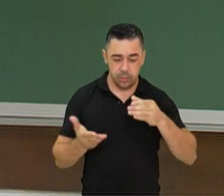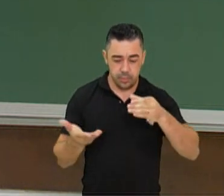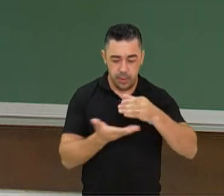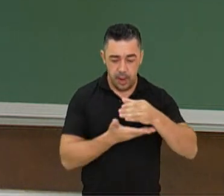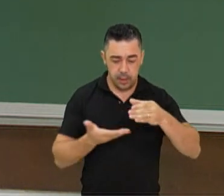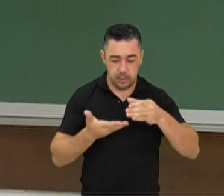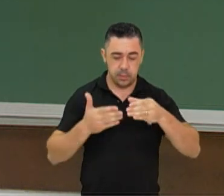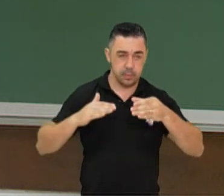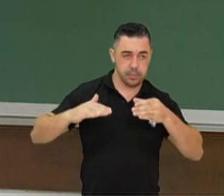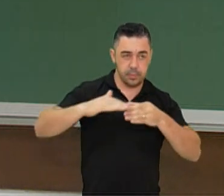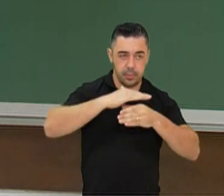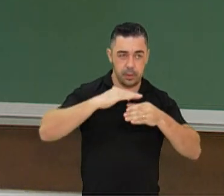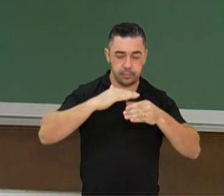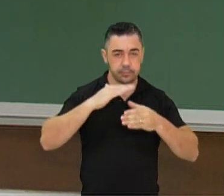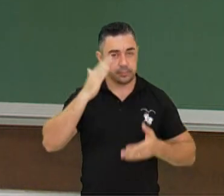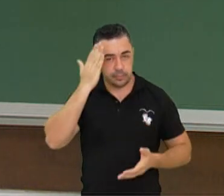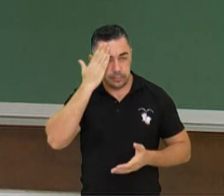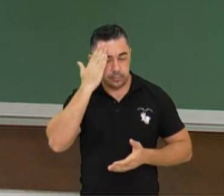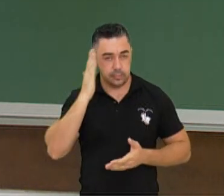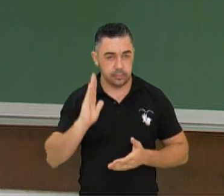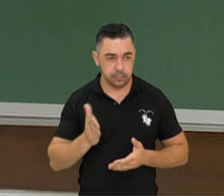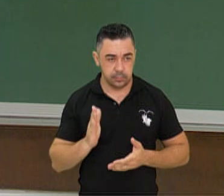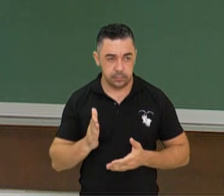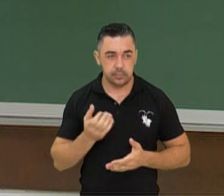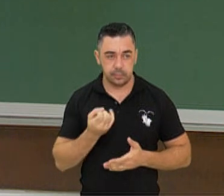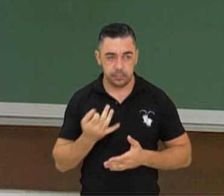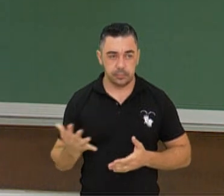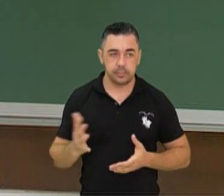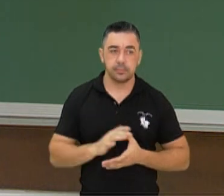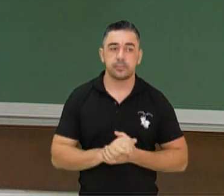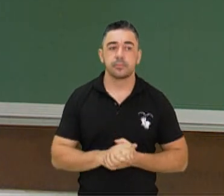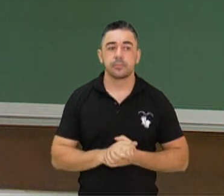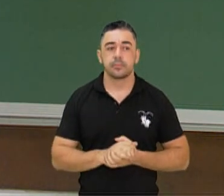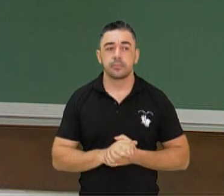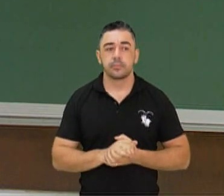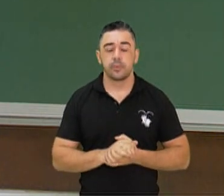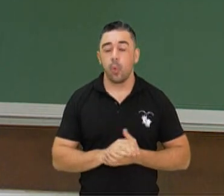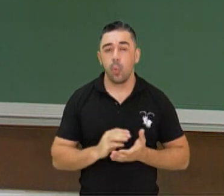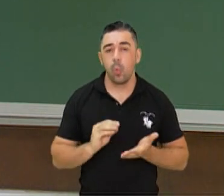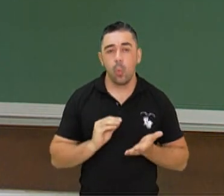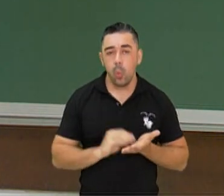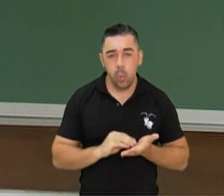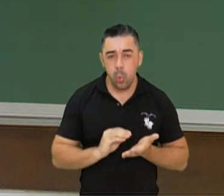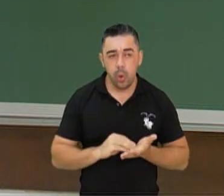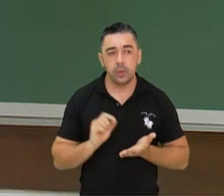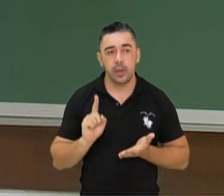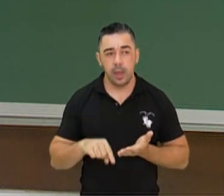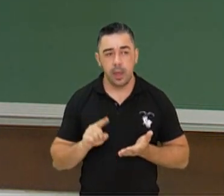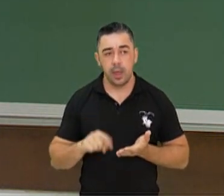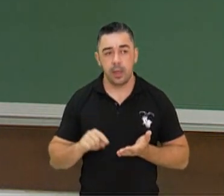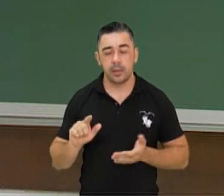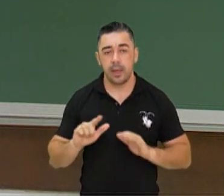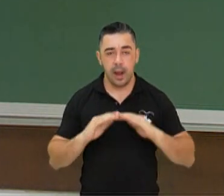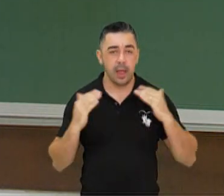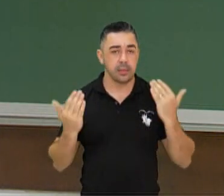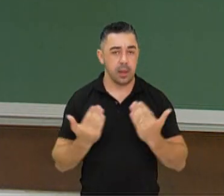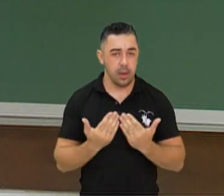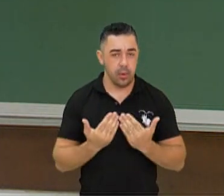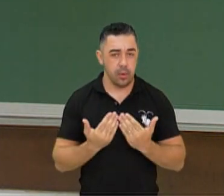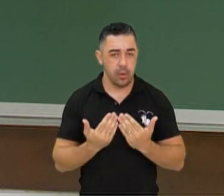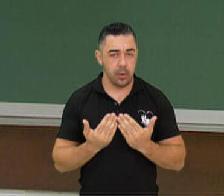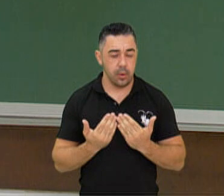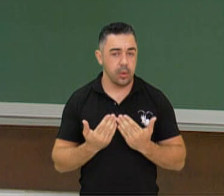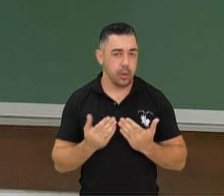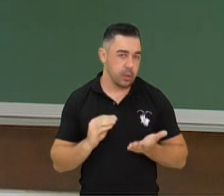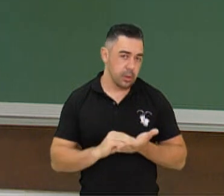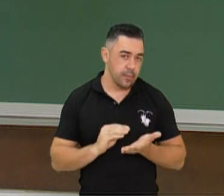e inferior, da base superior e da base inferior. O que eu ainda não tenho é a área lateral, que